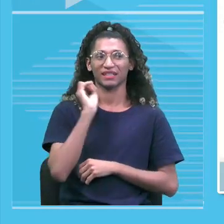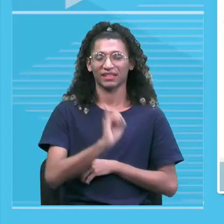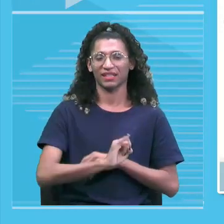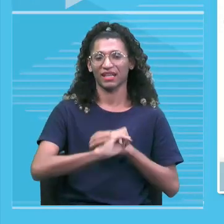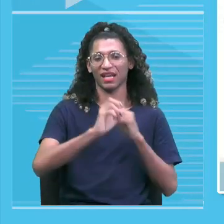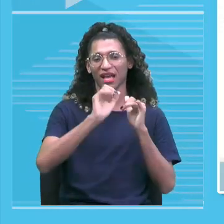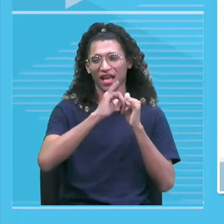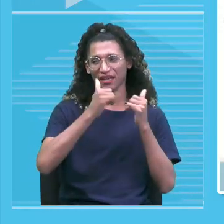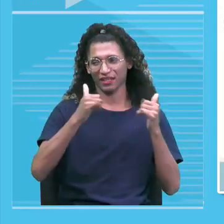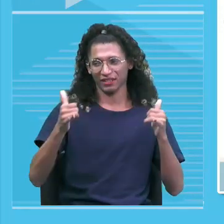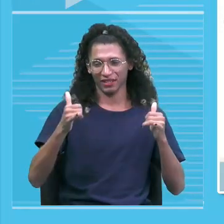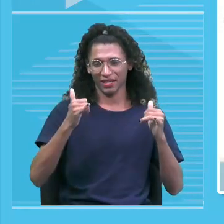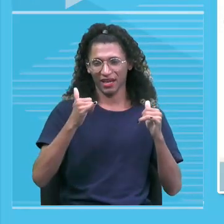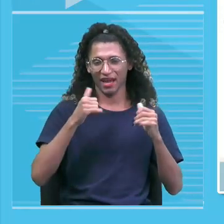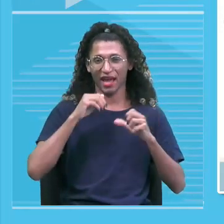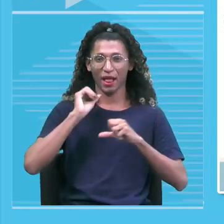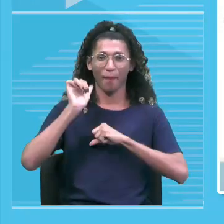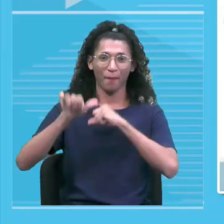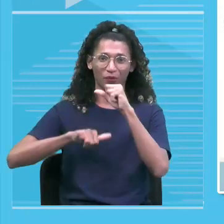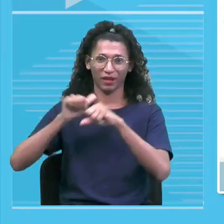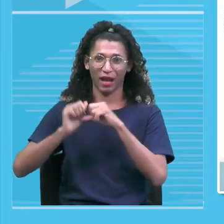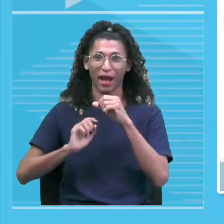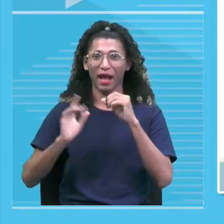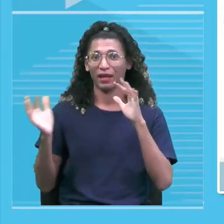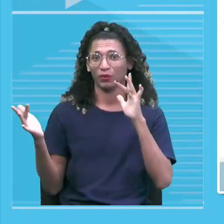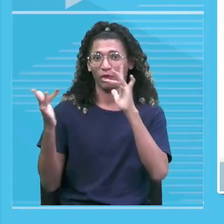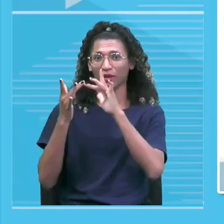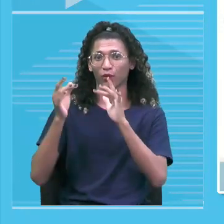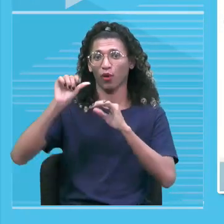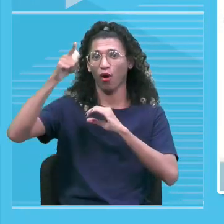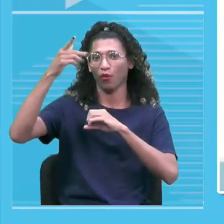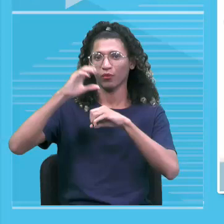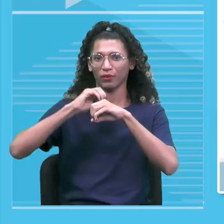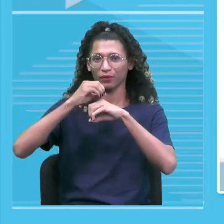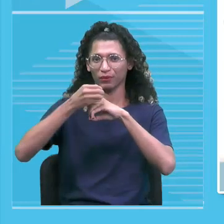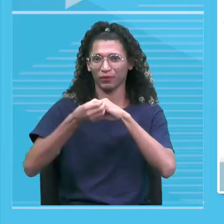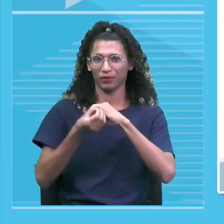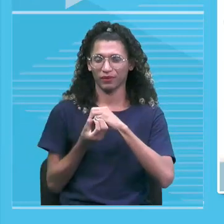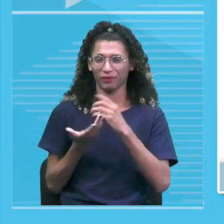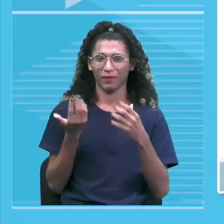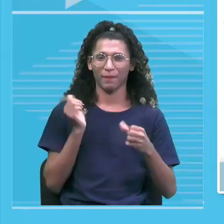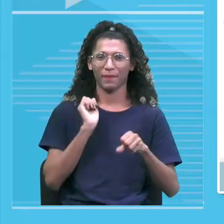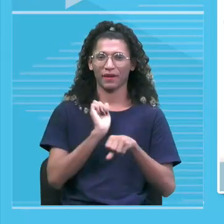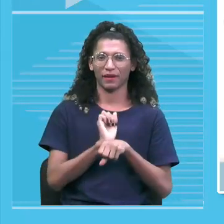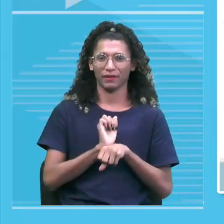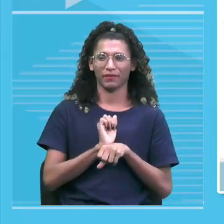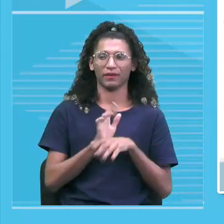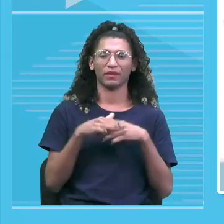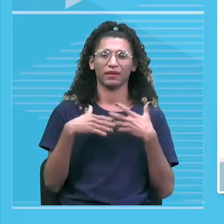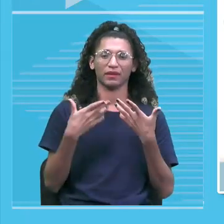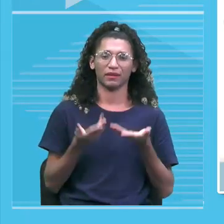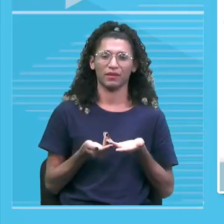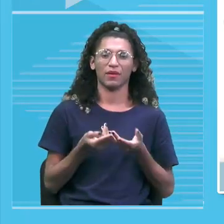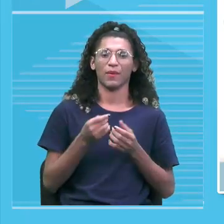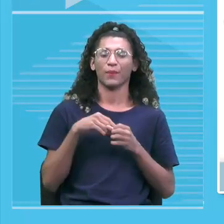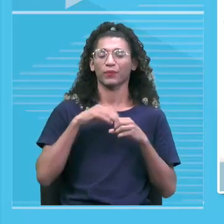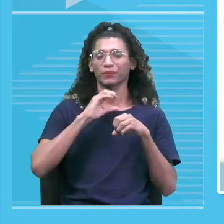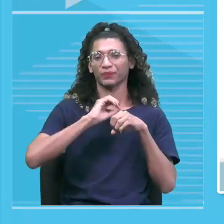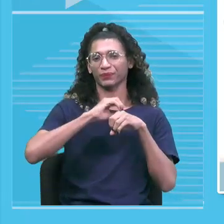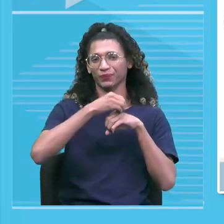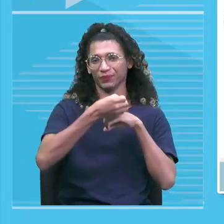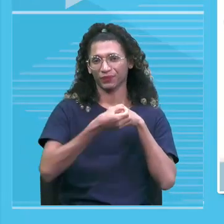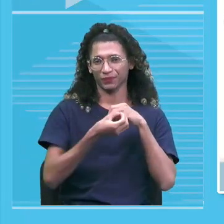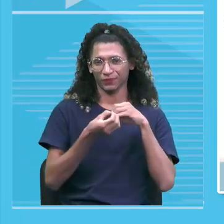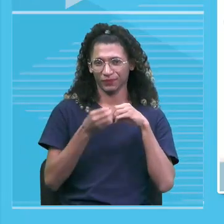passar para a próxima partícula você fica paradinha de novo então a partícula